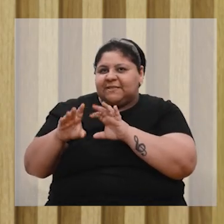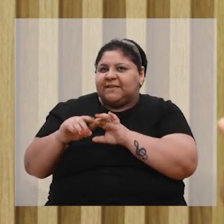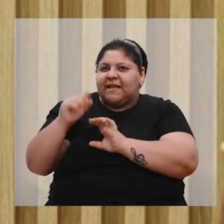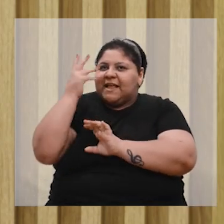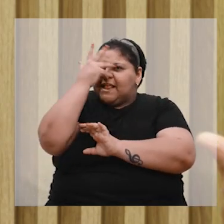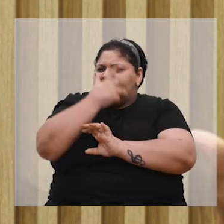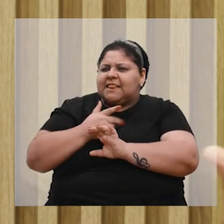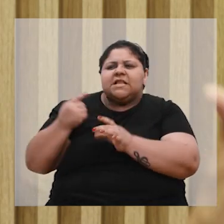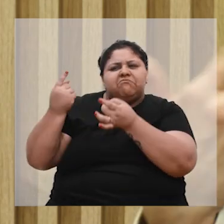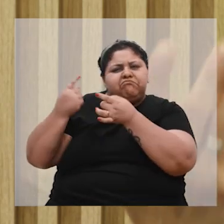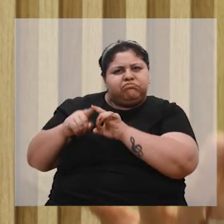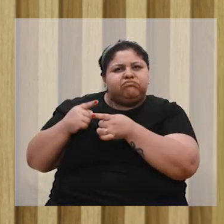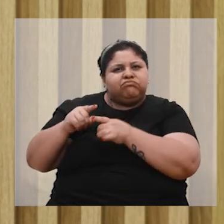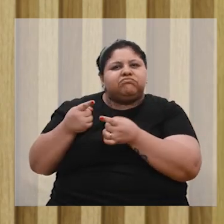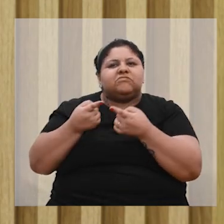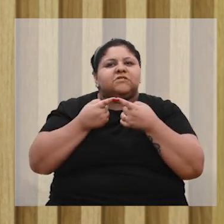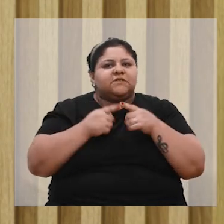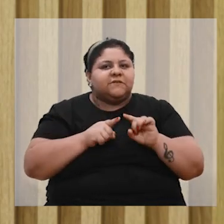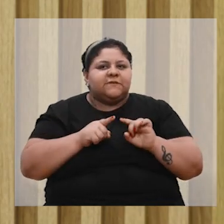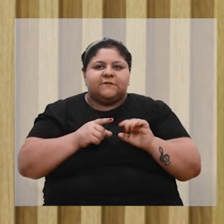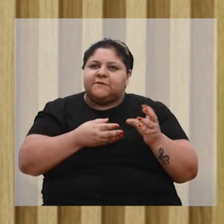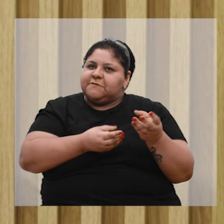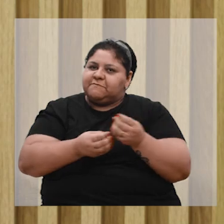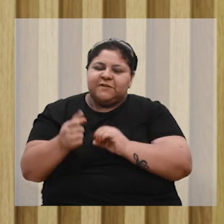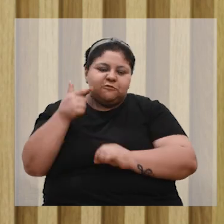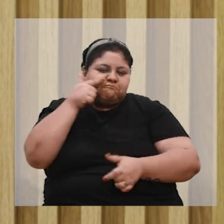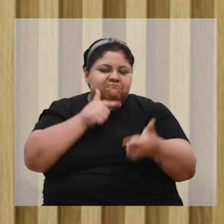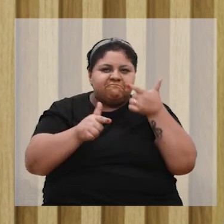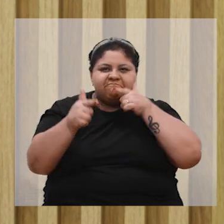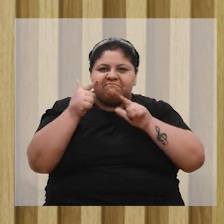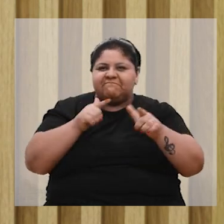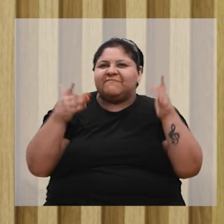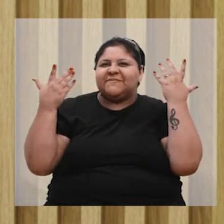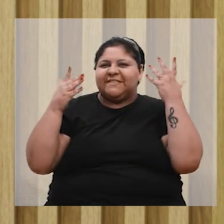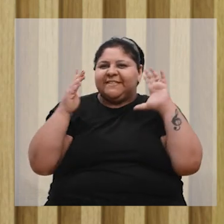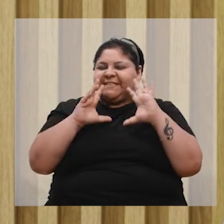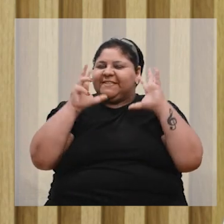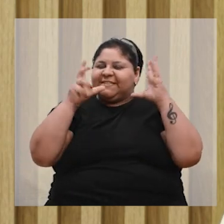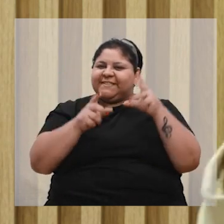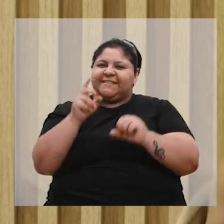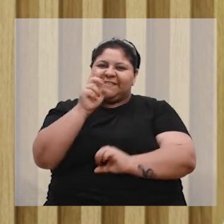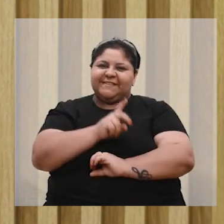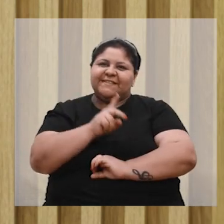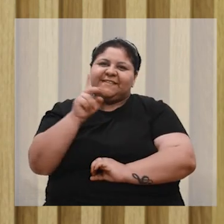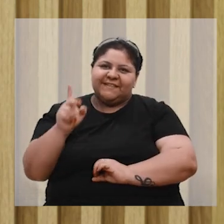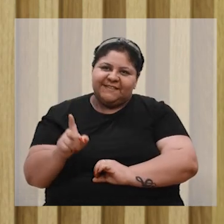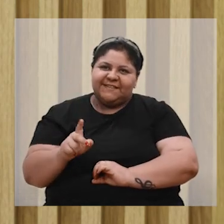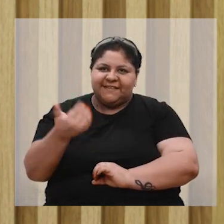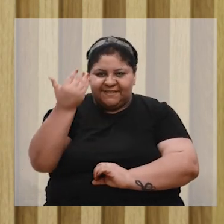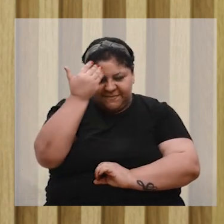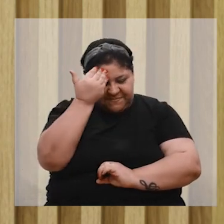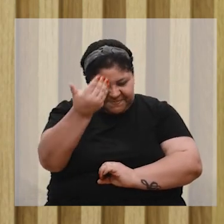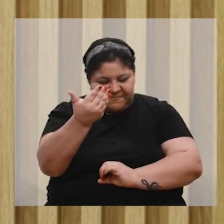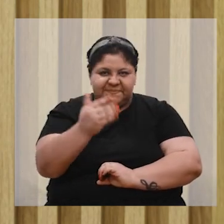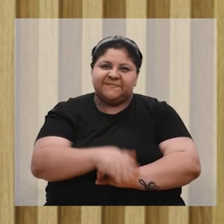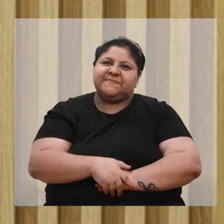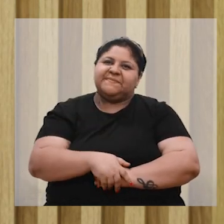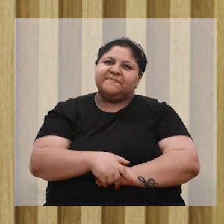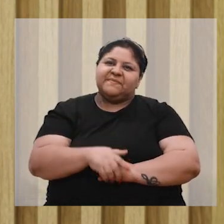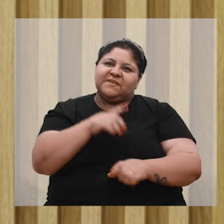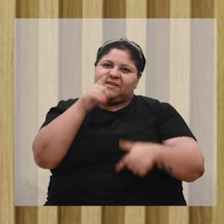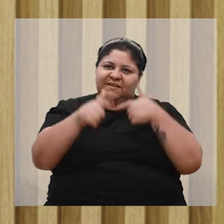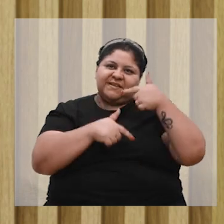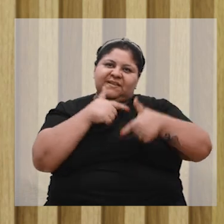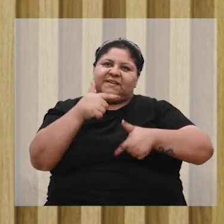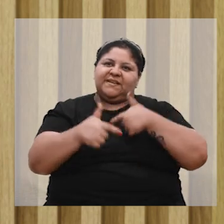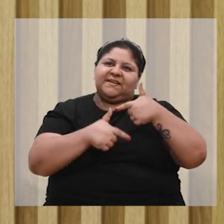que é riquíssima, que é bela, desafiadora, mas cheia de conquistas. Parabenizo a todos os professores e agradecemos